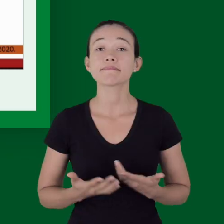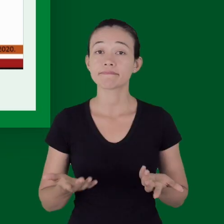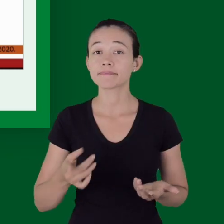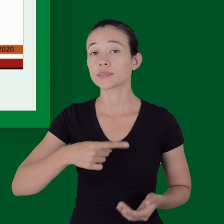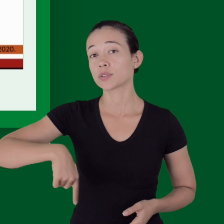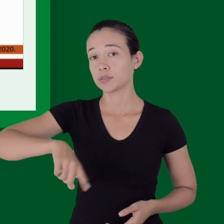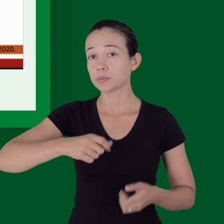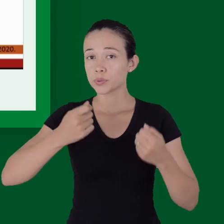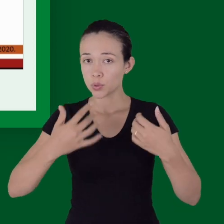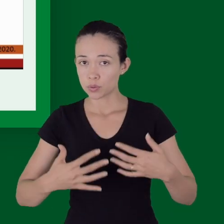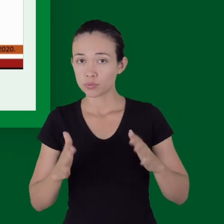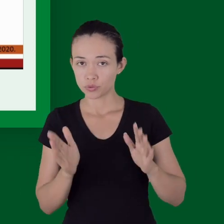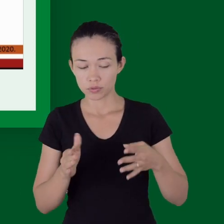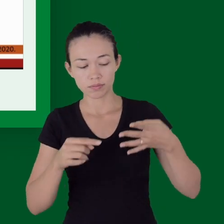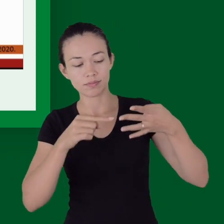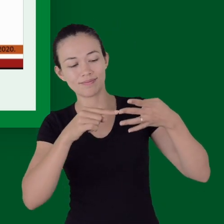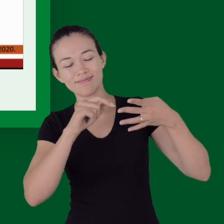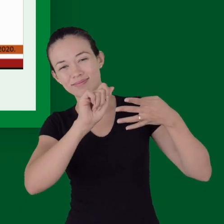Agora que a gente já falou